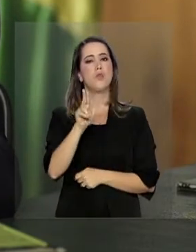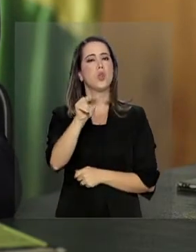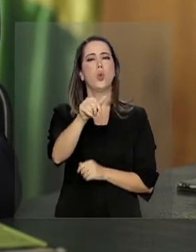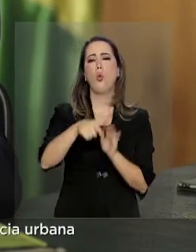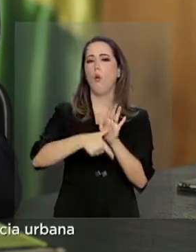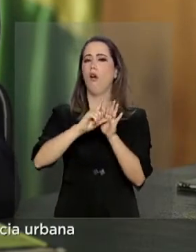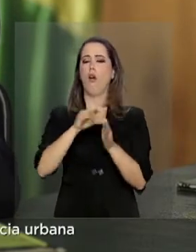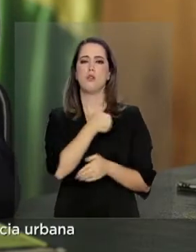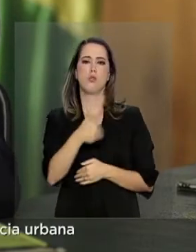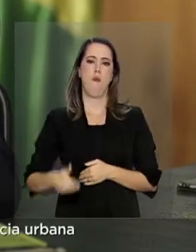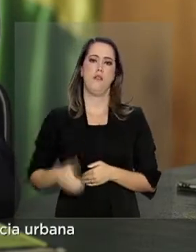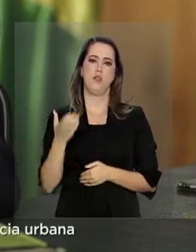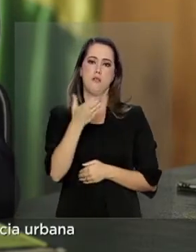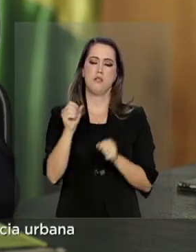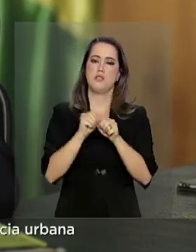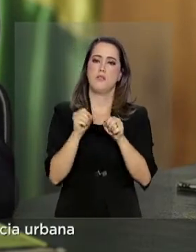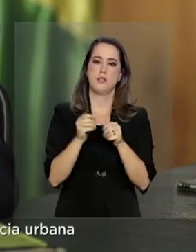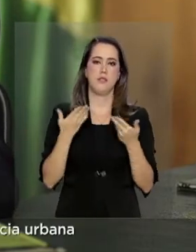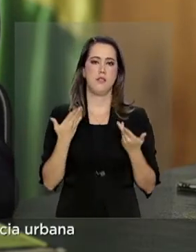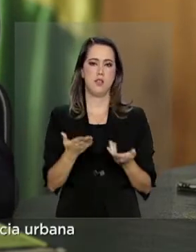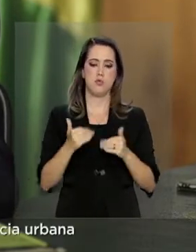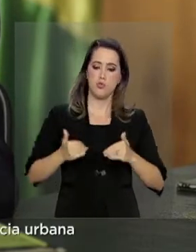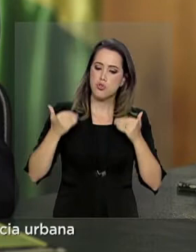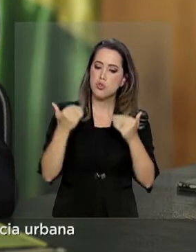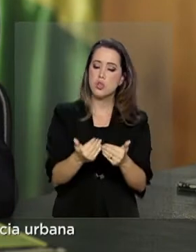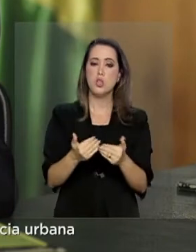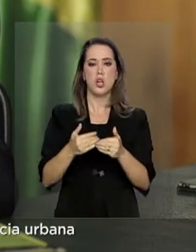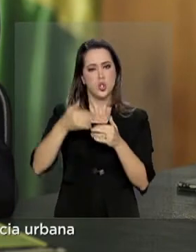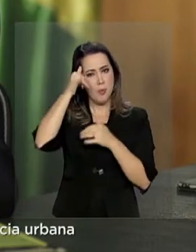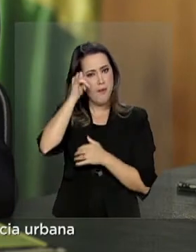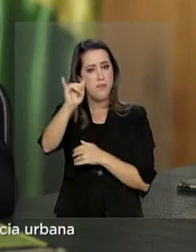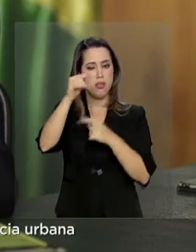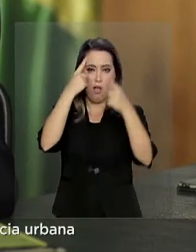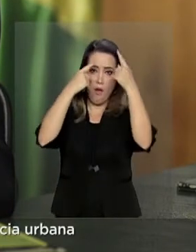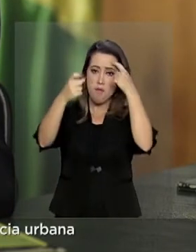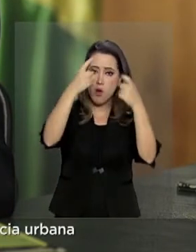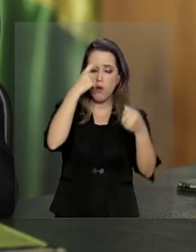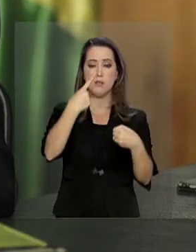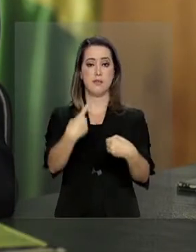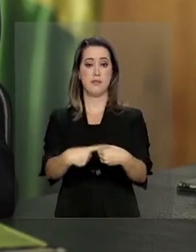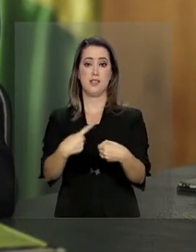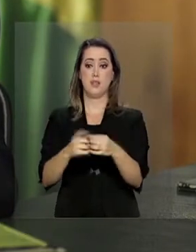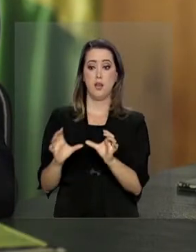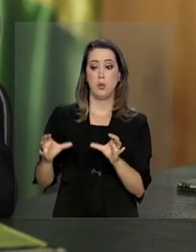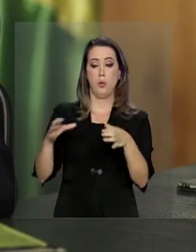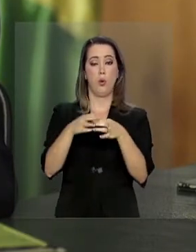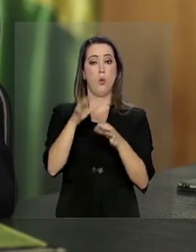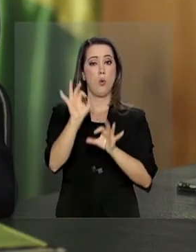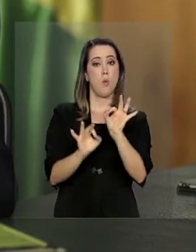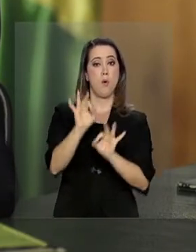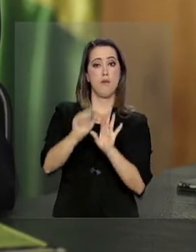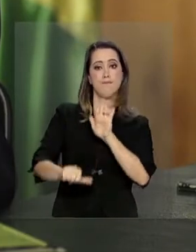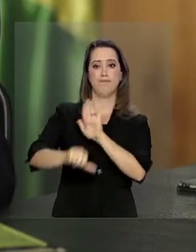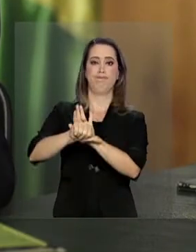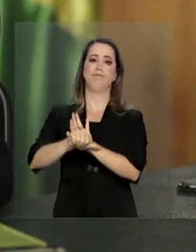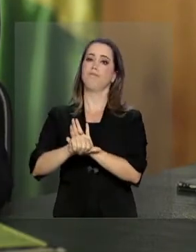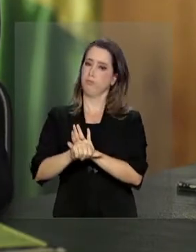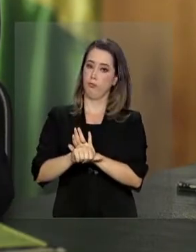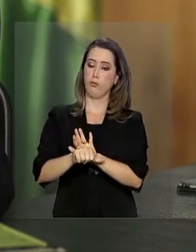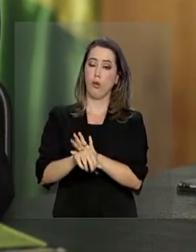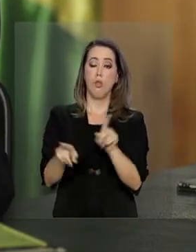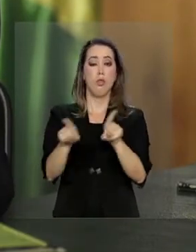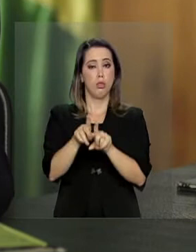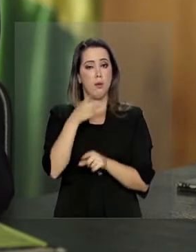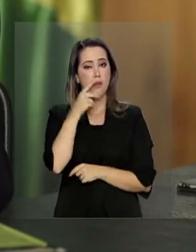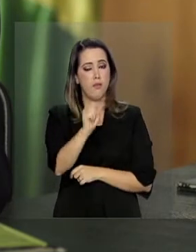governo algum teve a coragem de tomar no enfrentamento e combate à violência urbana e ao crime organizado falo da